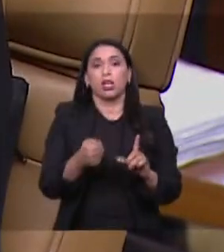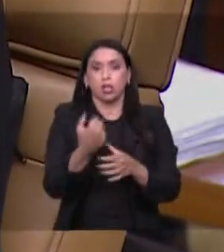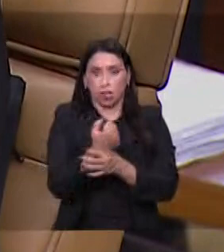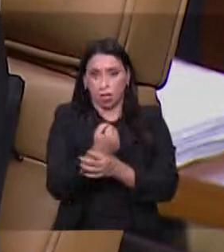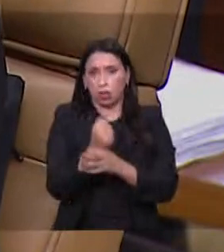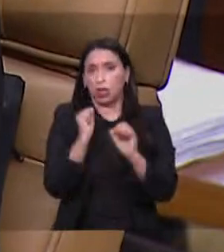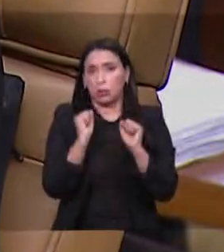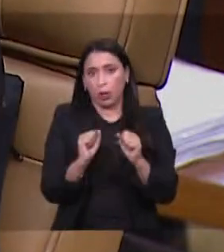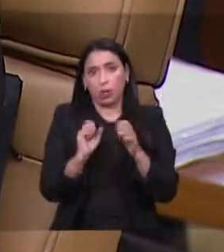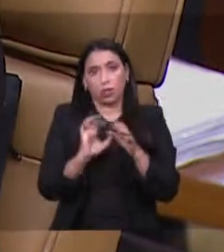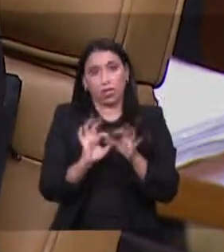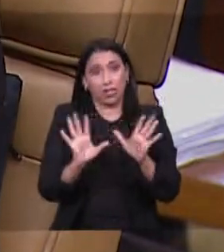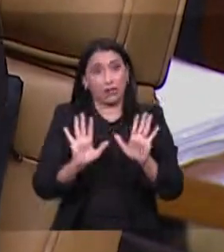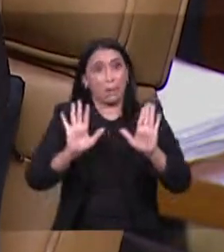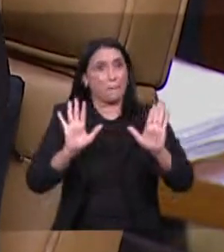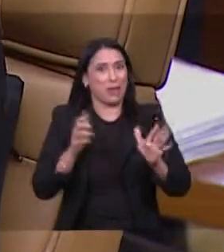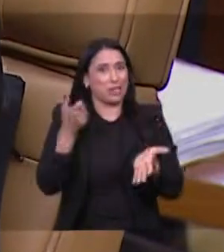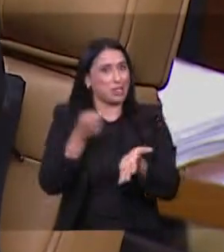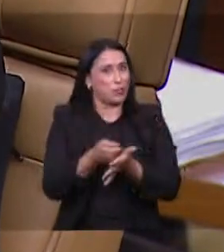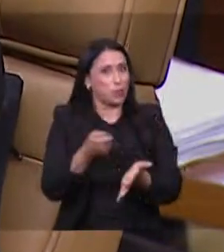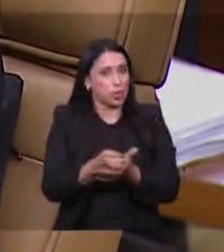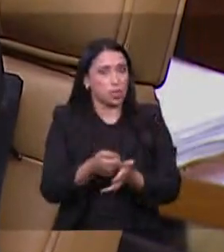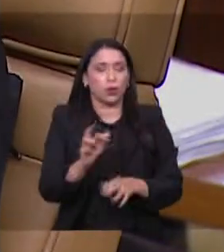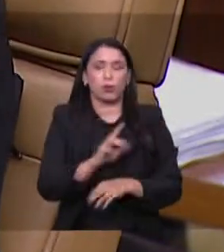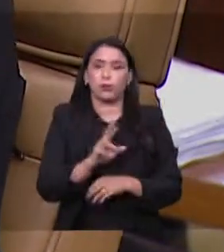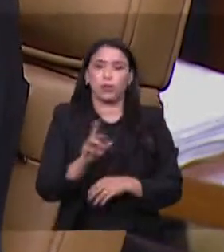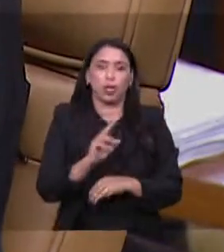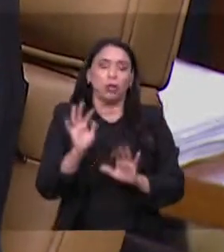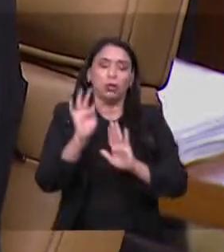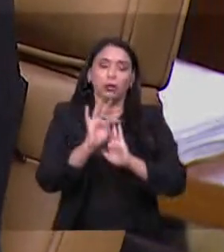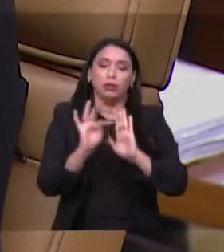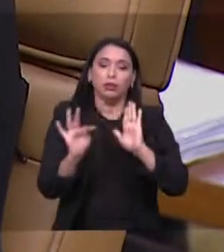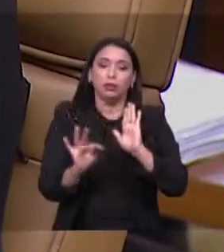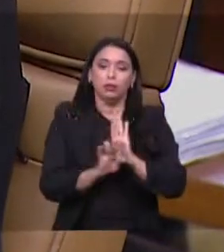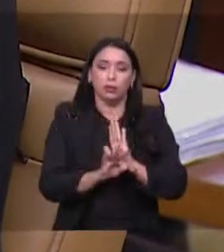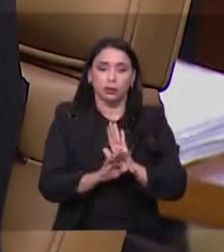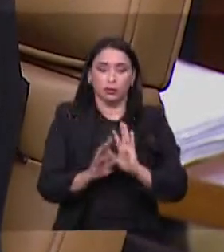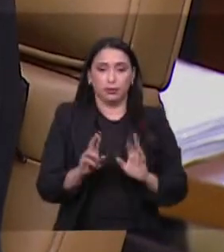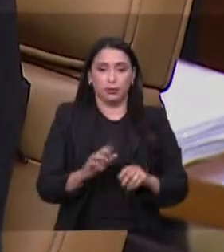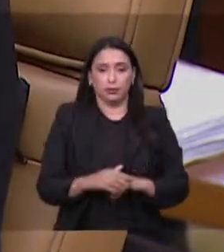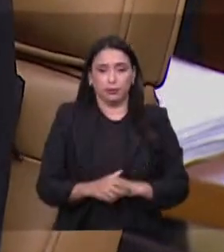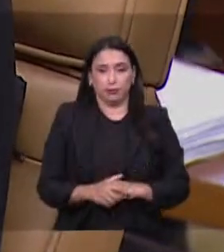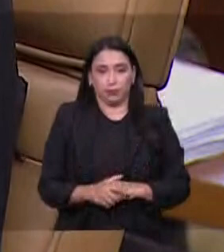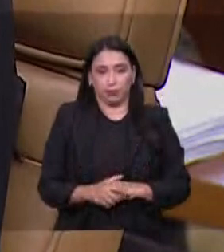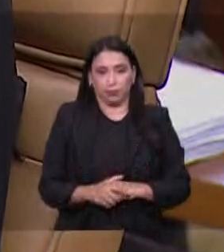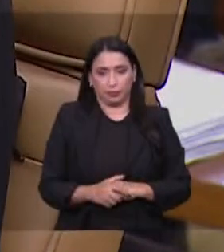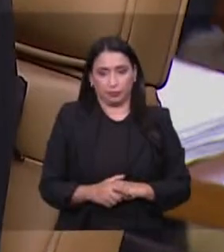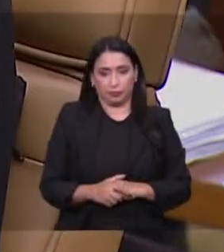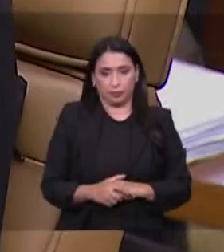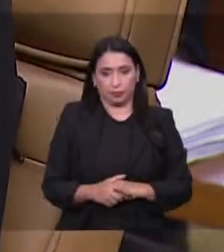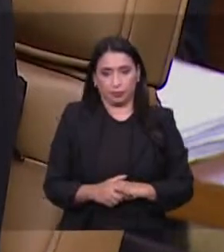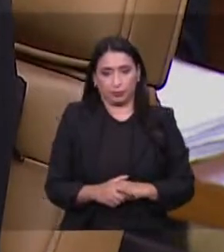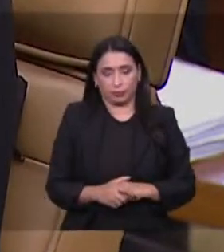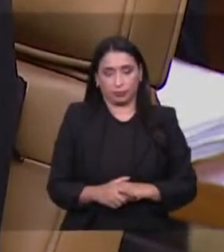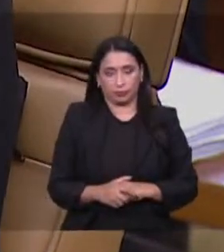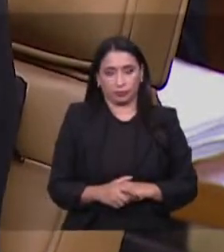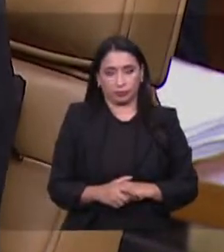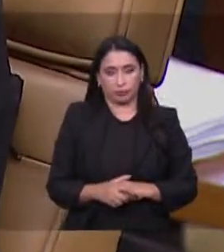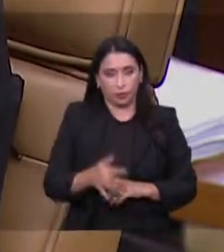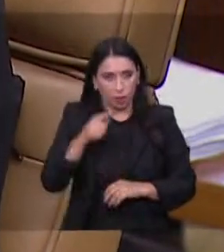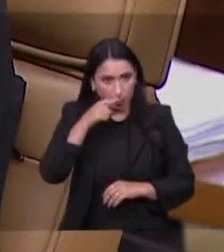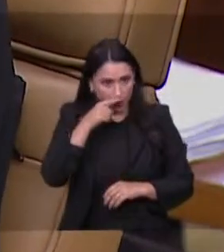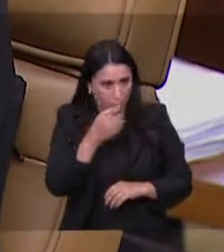imposição. Essa que foi a redação que eu sugeri. O ministro Fachin queria usar a palavra?